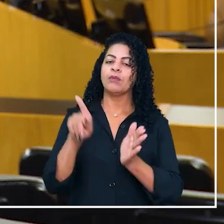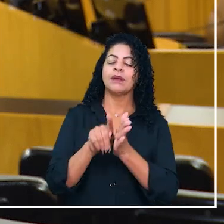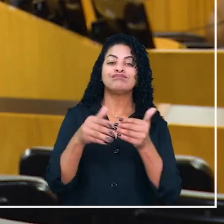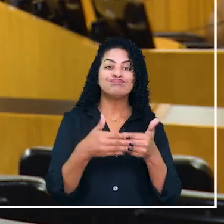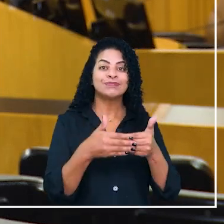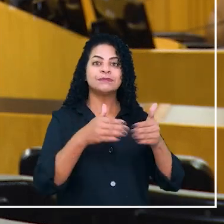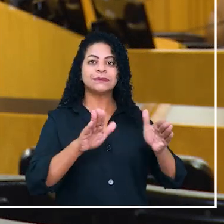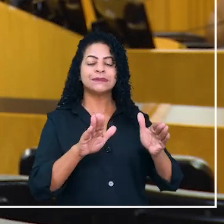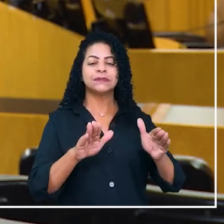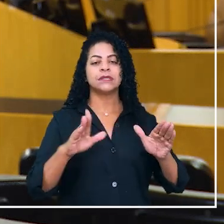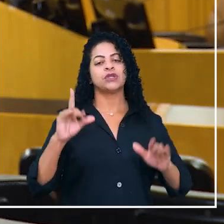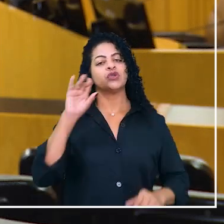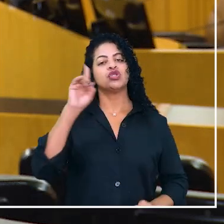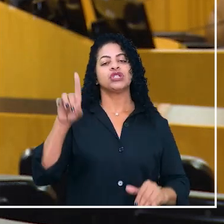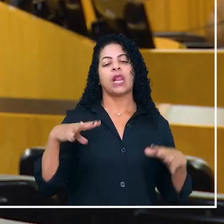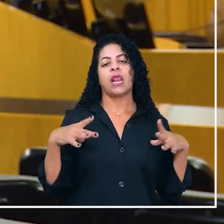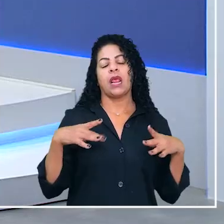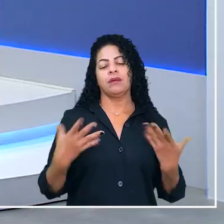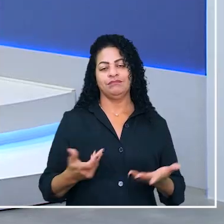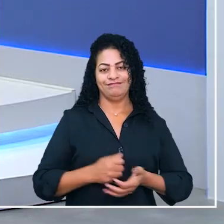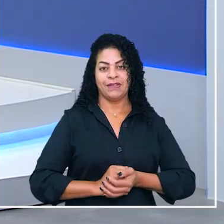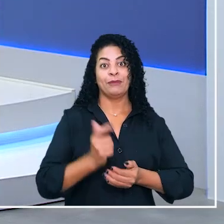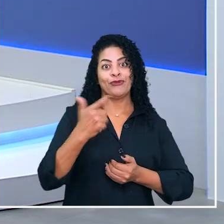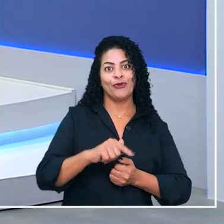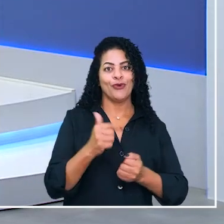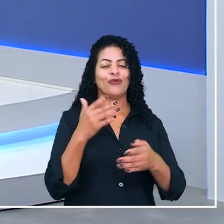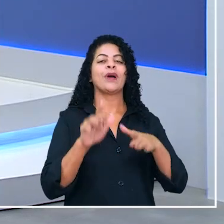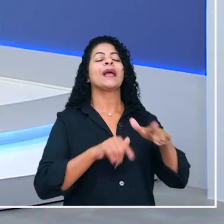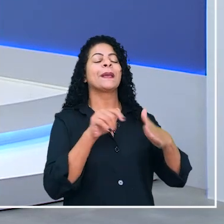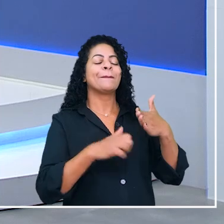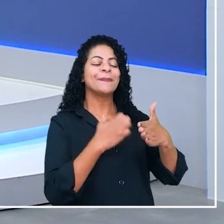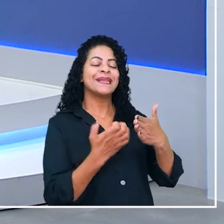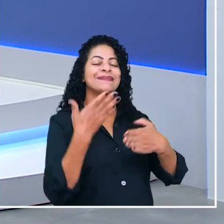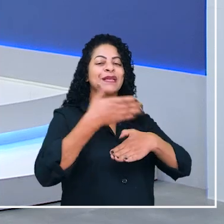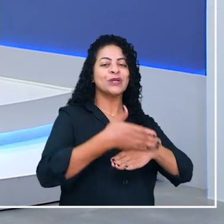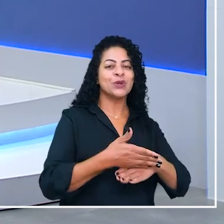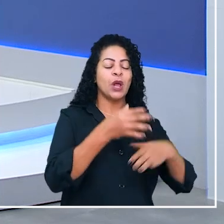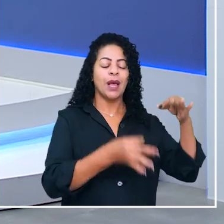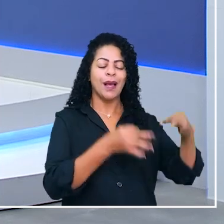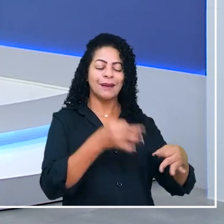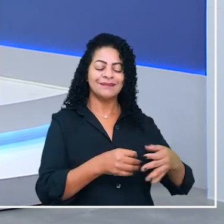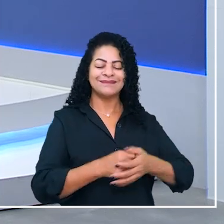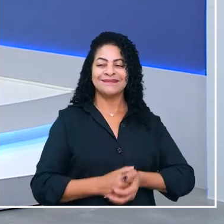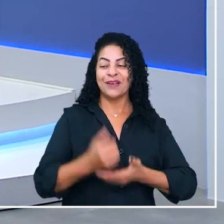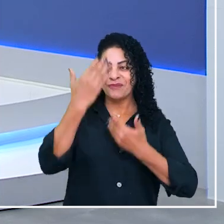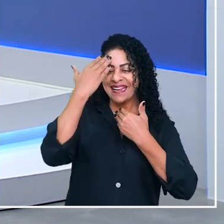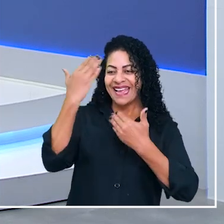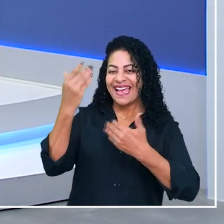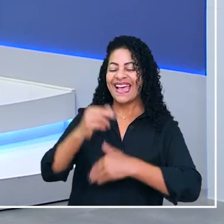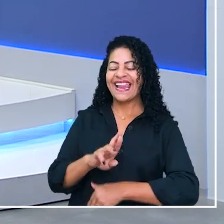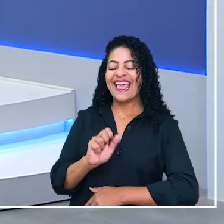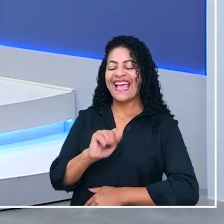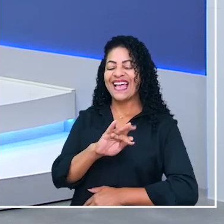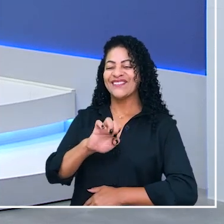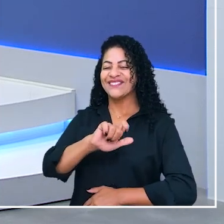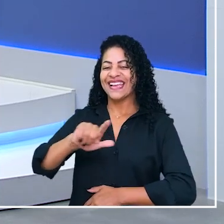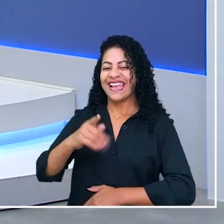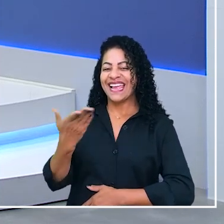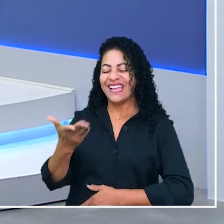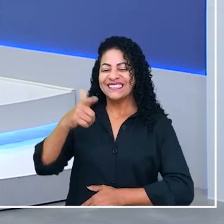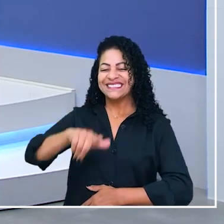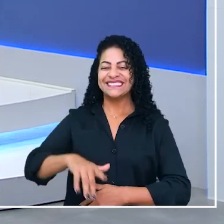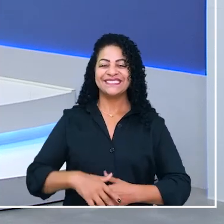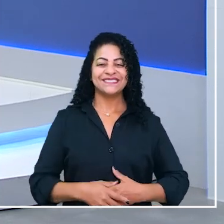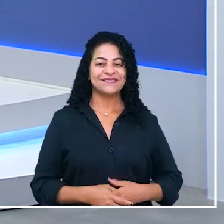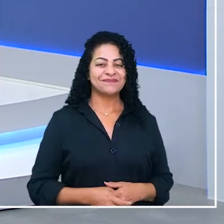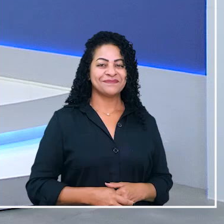empresa entrou com recurso extraordinário. Volto com vocês aí no estúdio. Obrigado pela participação, Rafael. Bom trabalho para você. Muito obrigada pelas